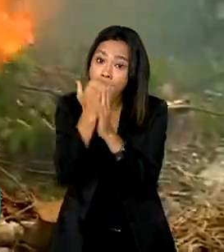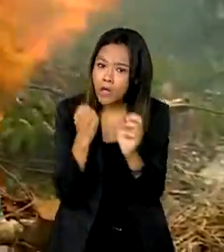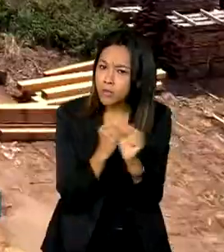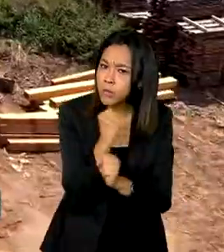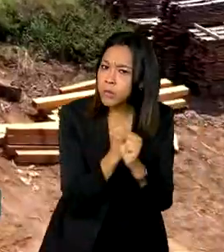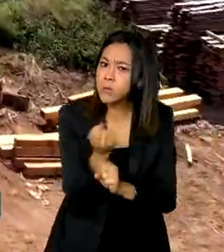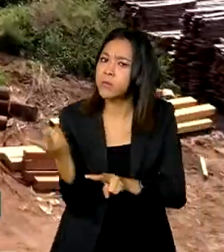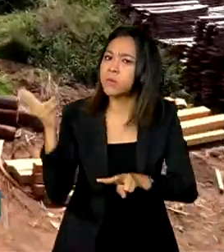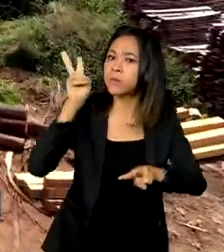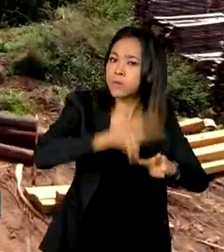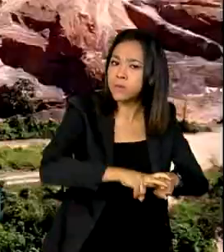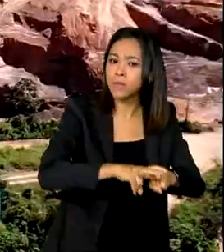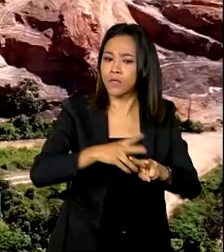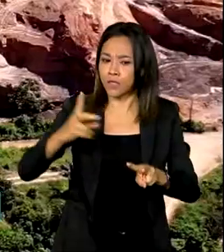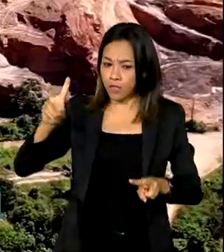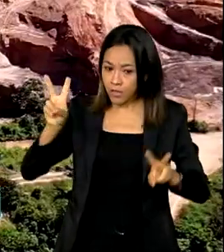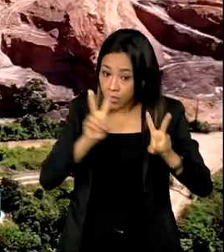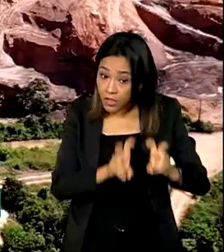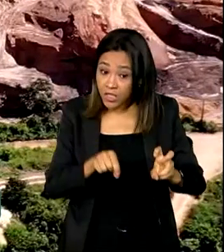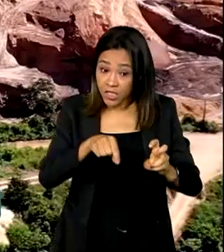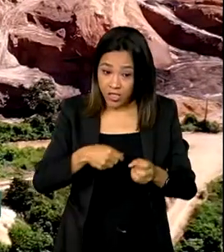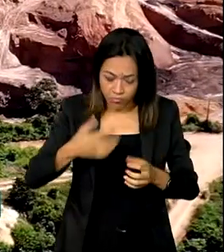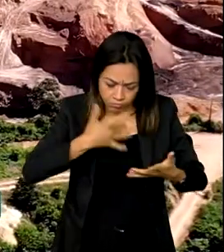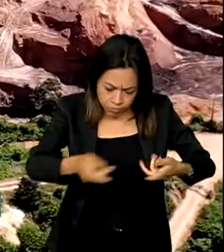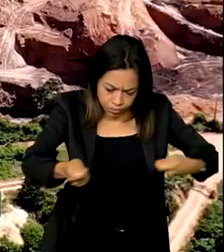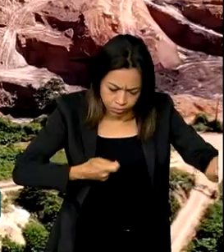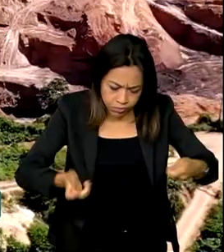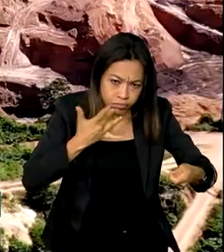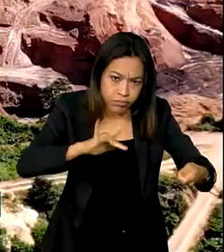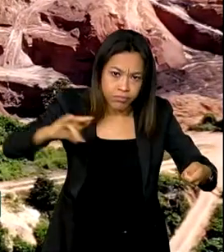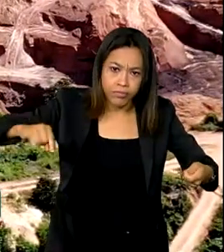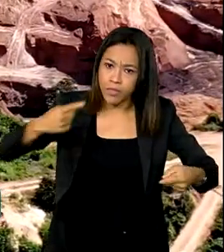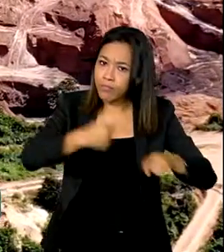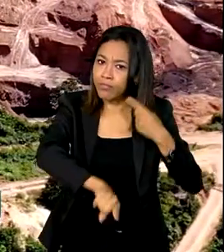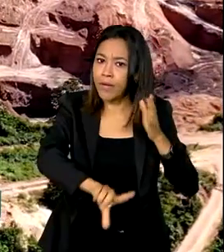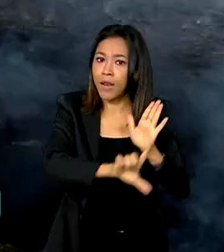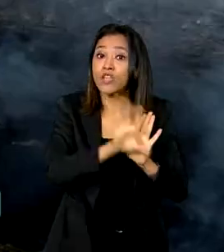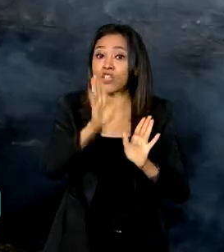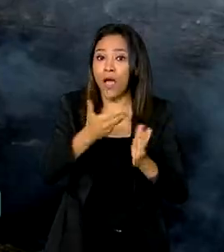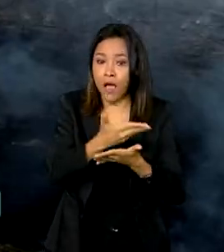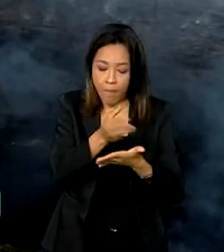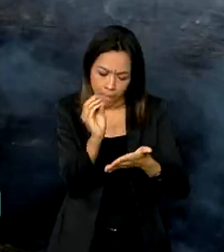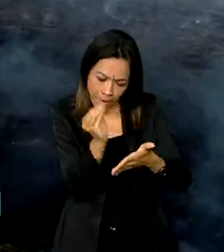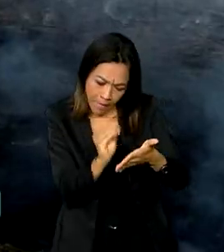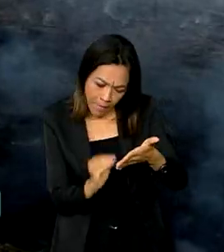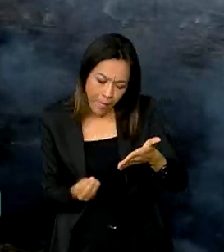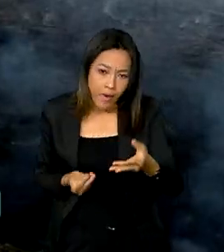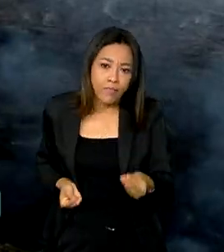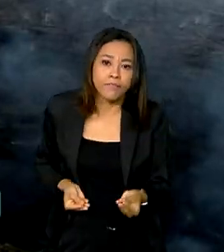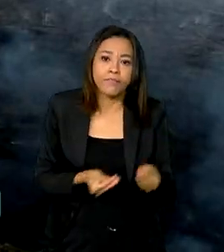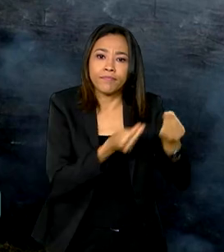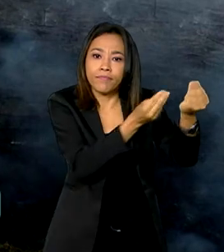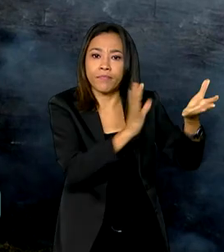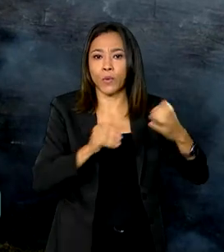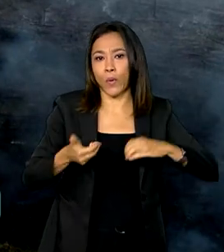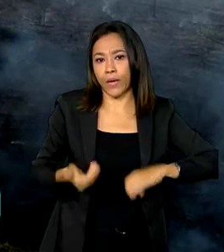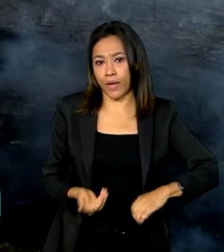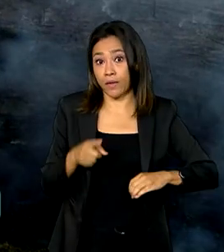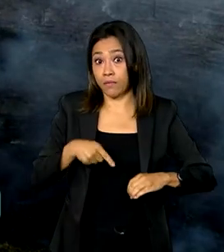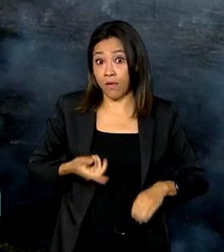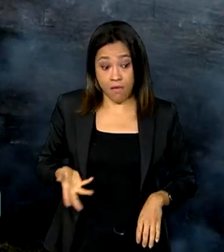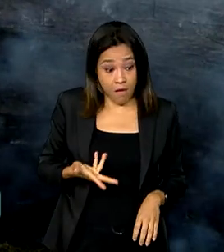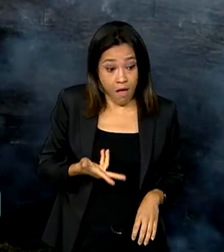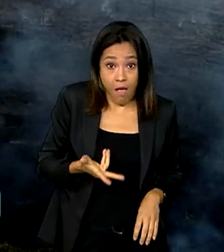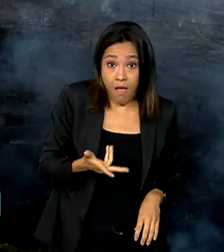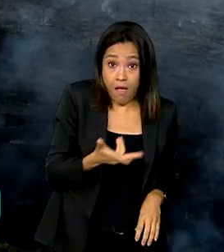Florestal desmatamento e garimpo ilegal foi enviado ao congresso nacional para tramitar de forma mais